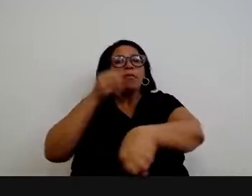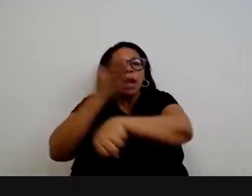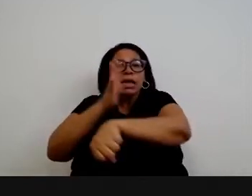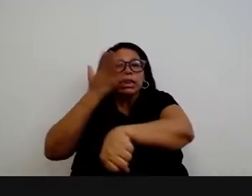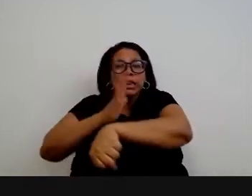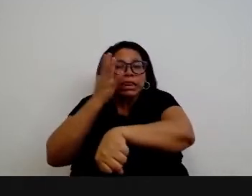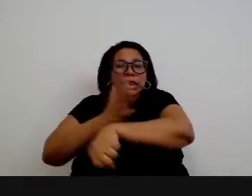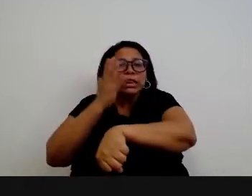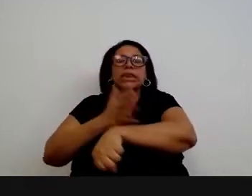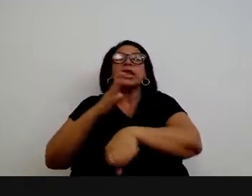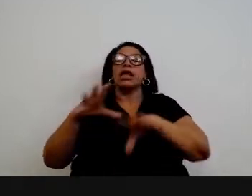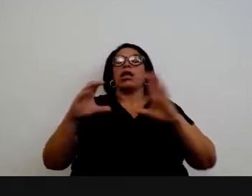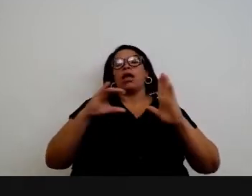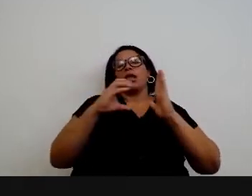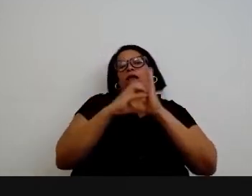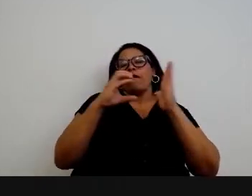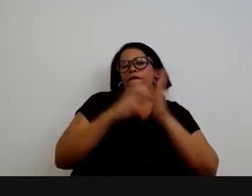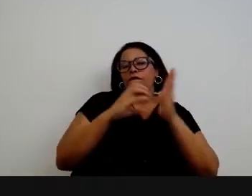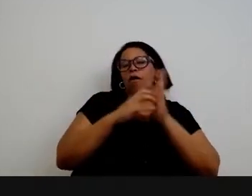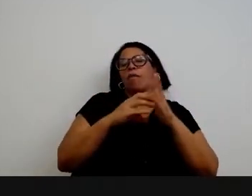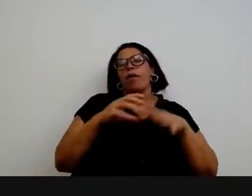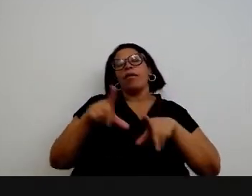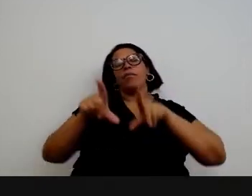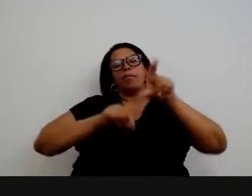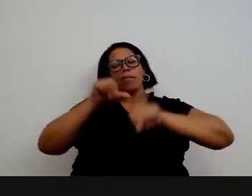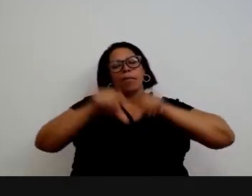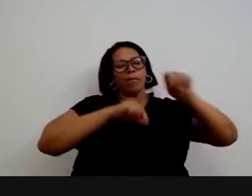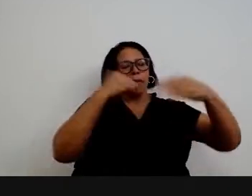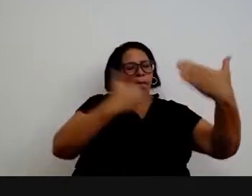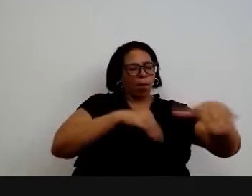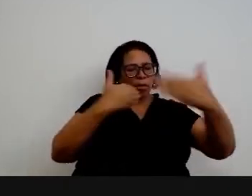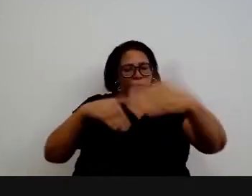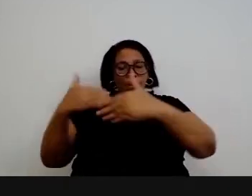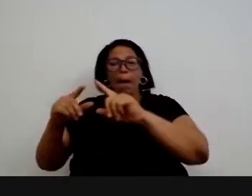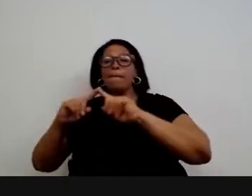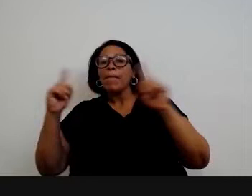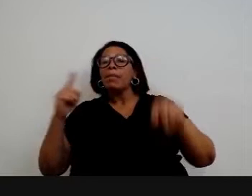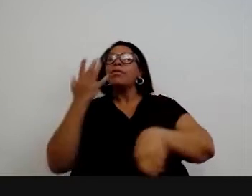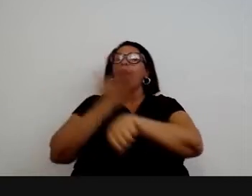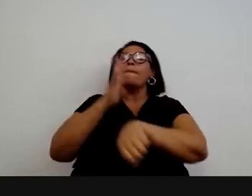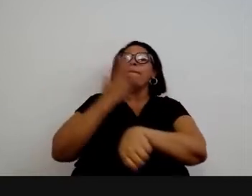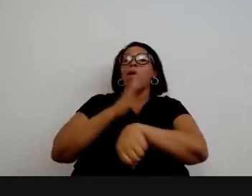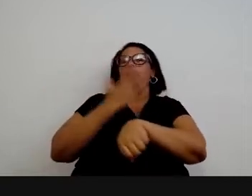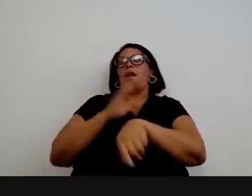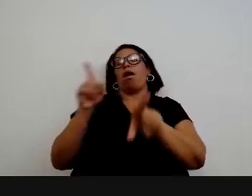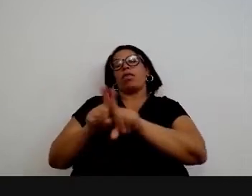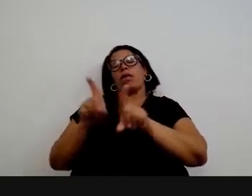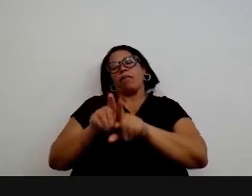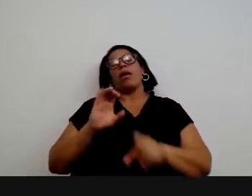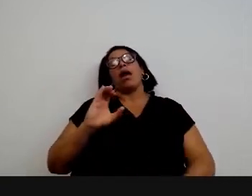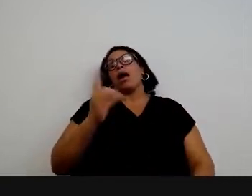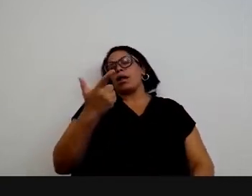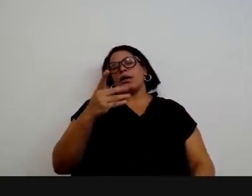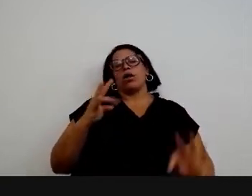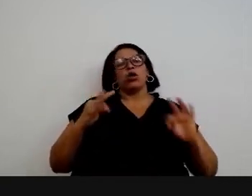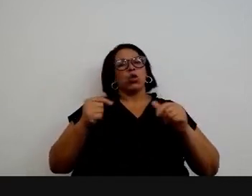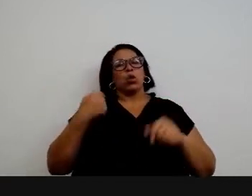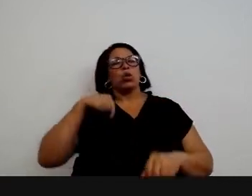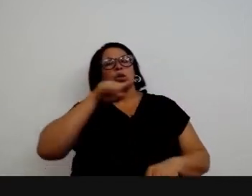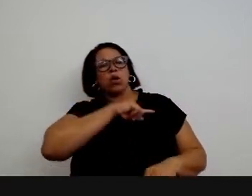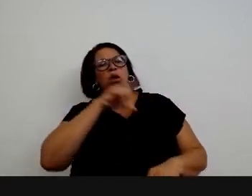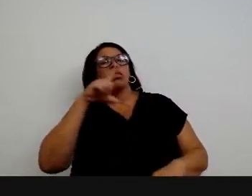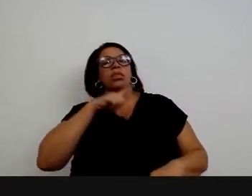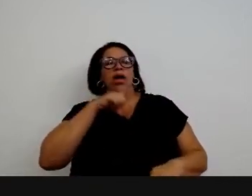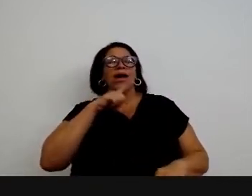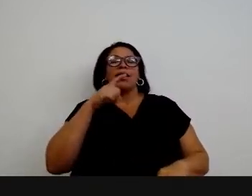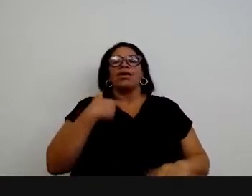do concurso público, para além das formas de você selecionar, você precisa preparar essas pessoas, não só porque, claro, que todos nós